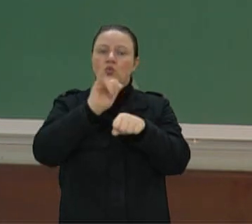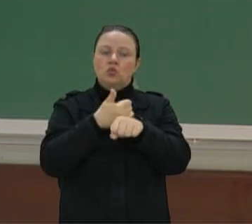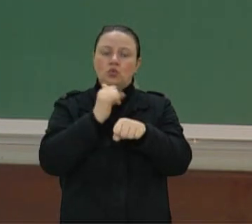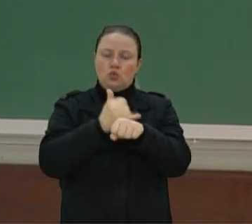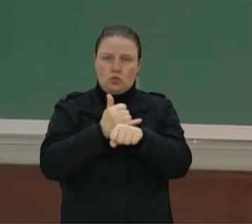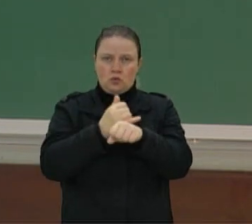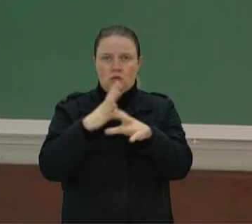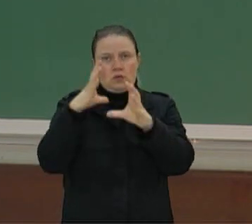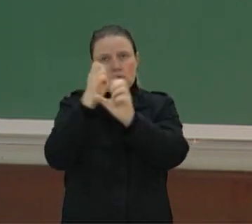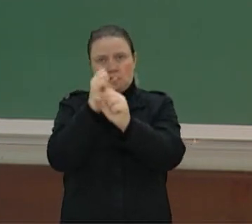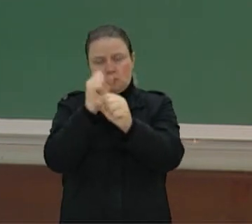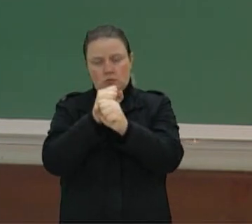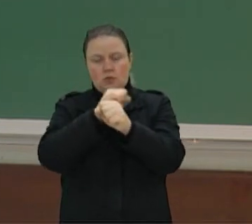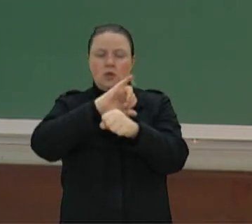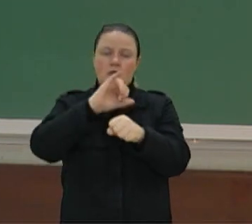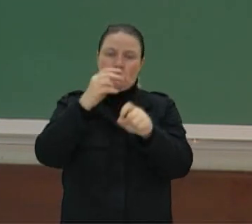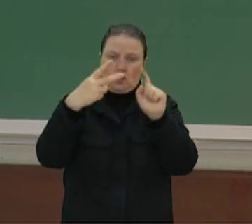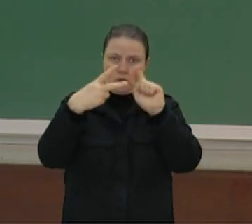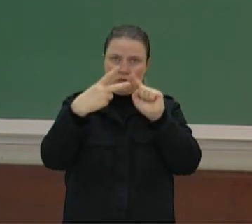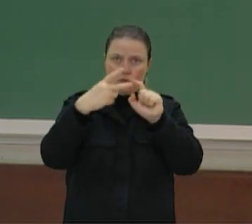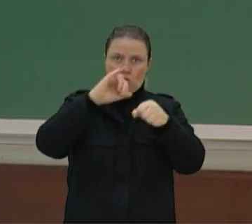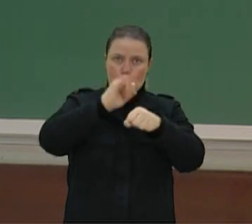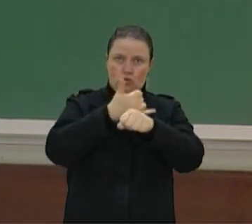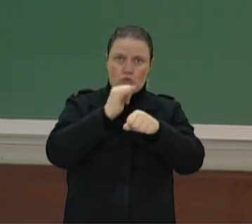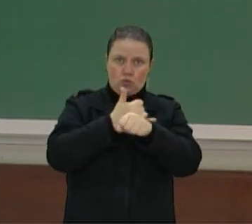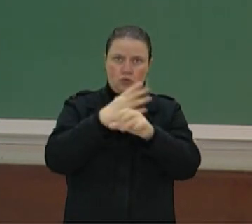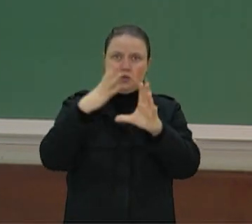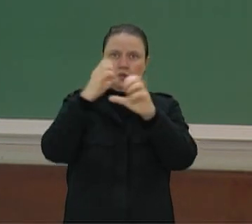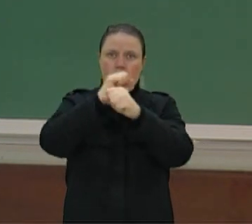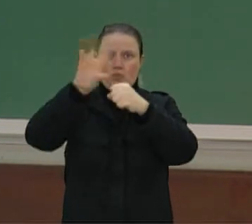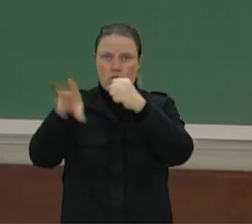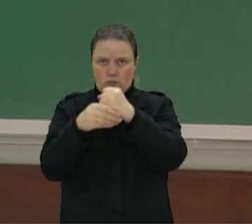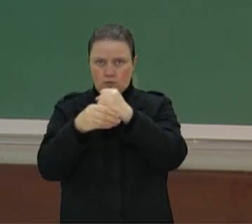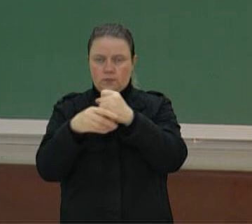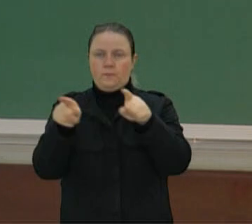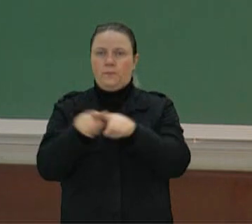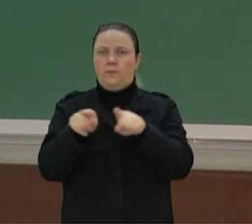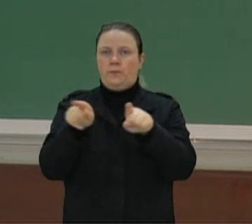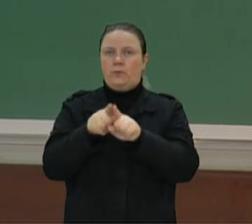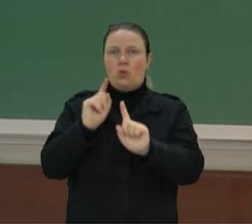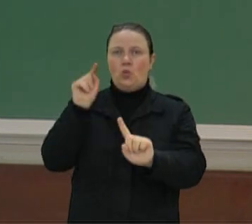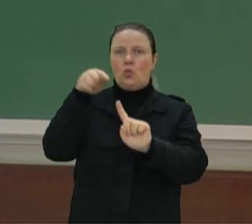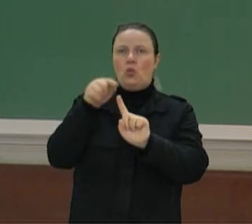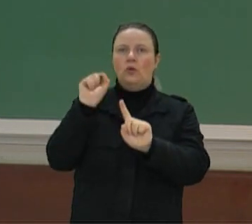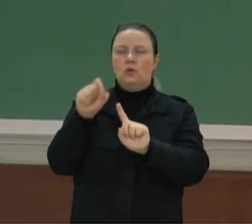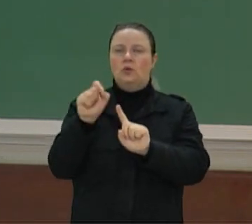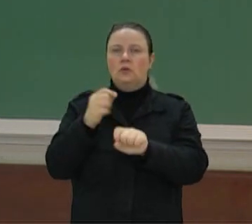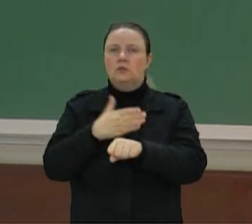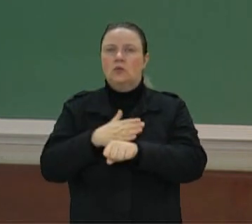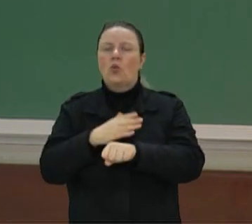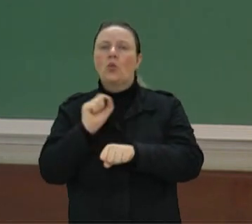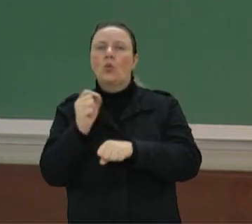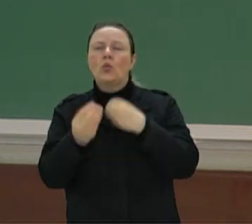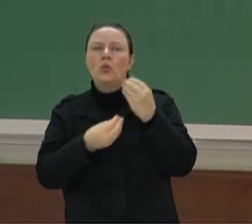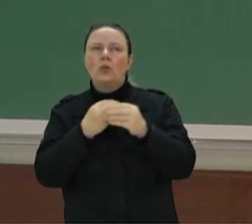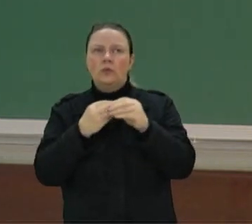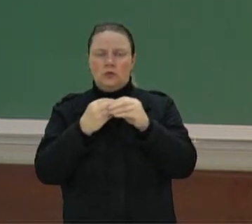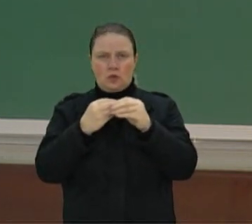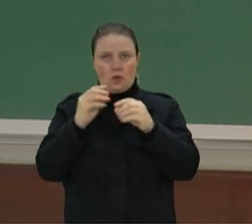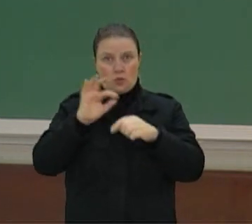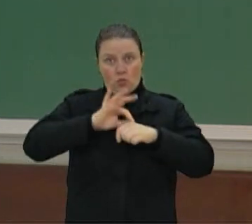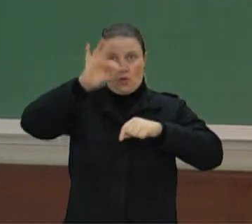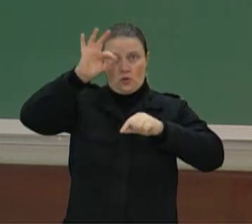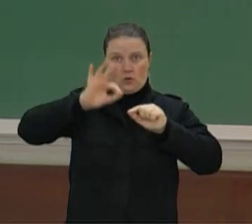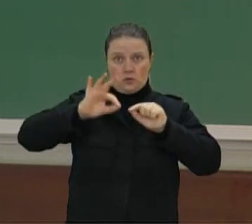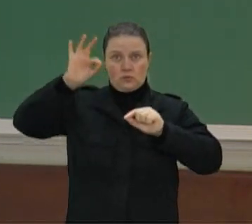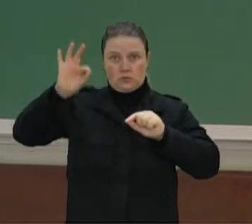composto. Então, duas formas de aplicação aí. Vamos representar a função de cada aplicação e os grafos correspondentes aos